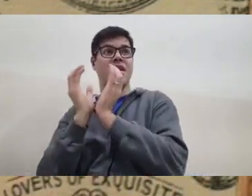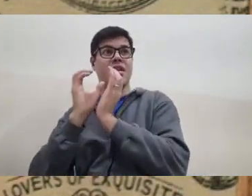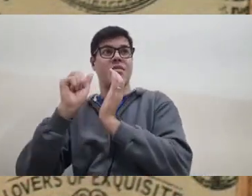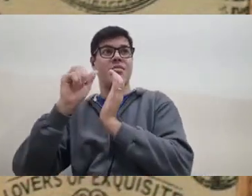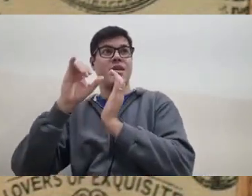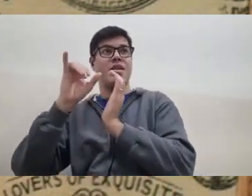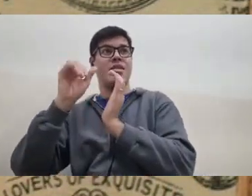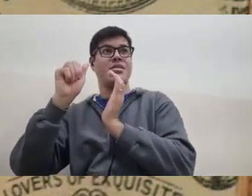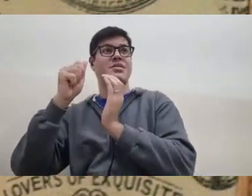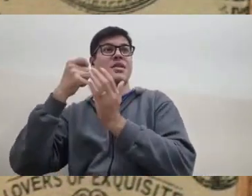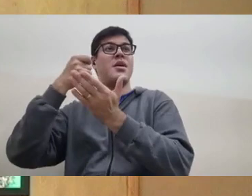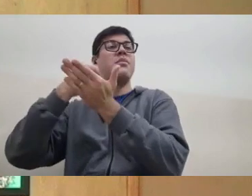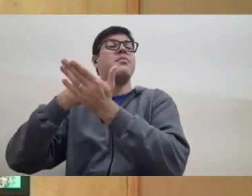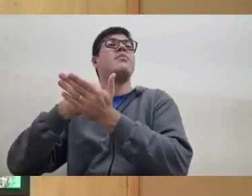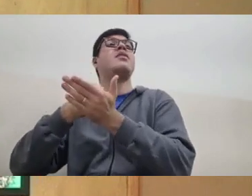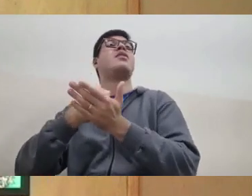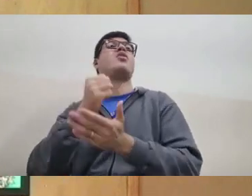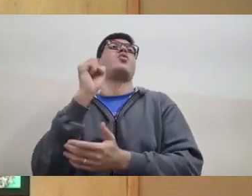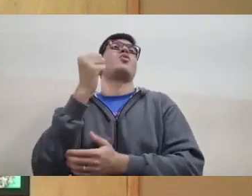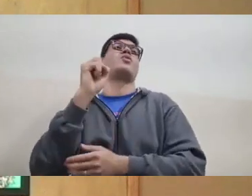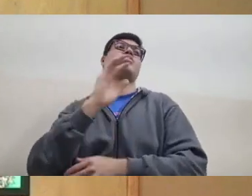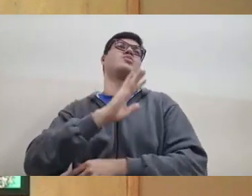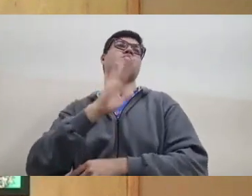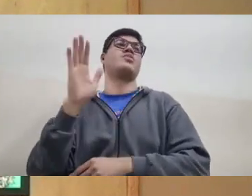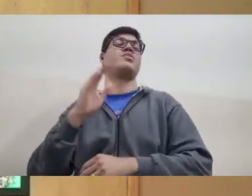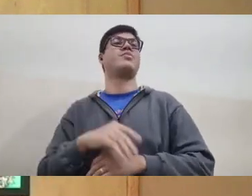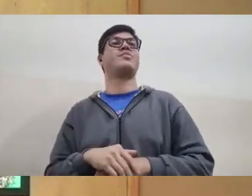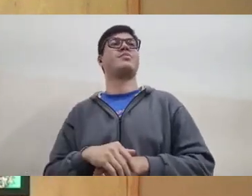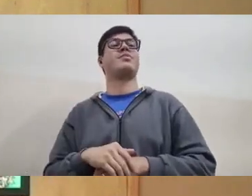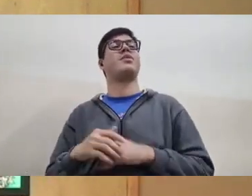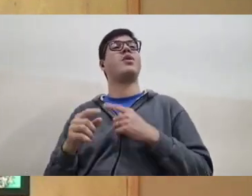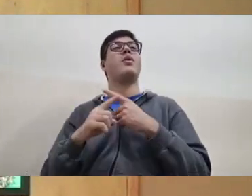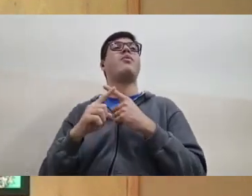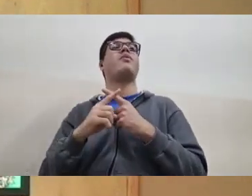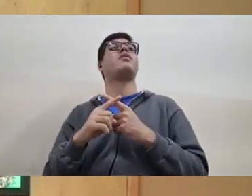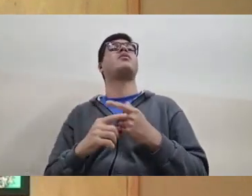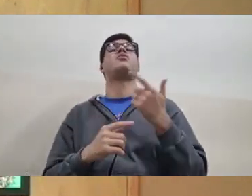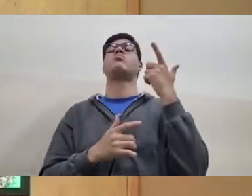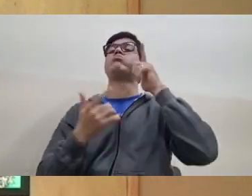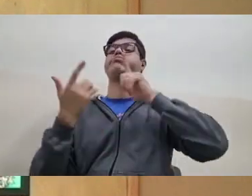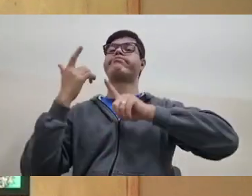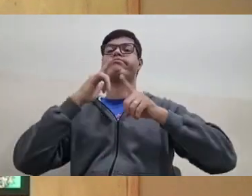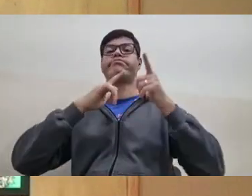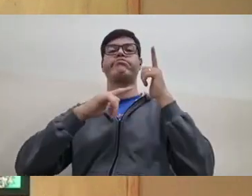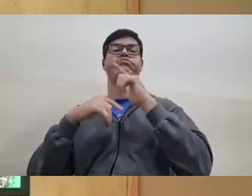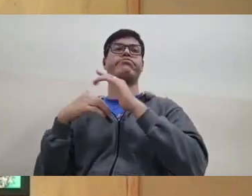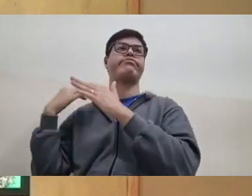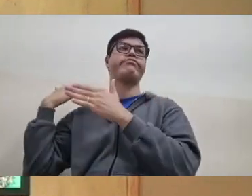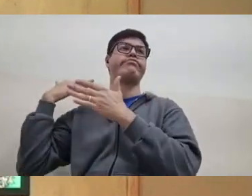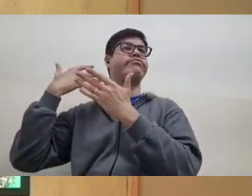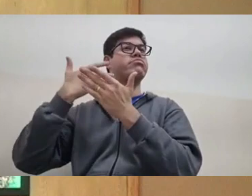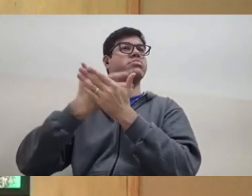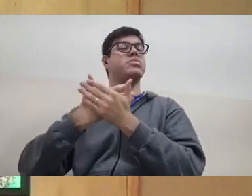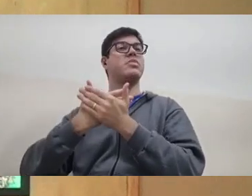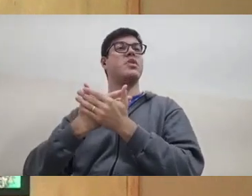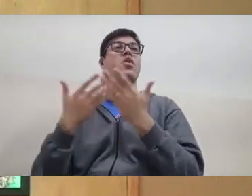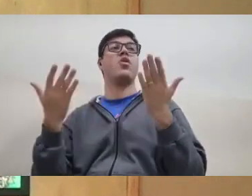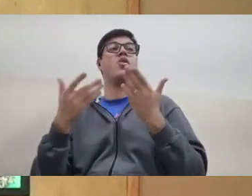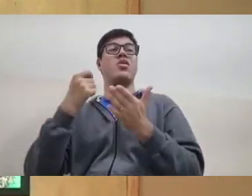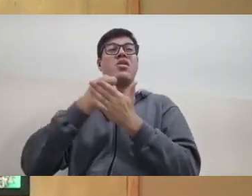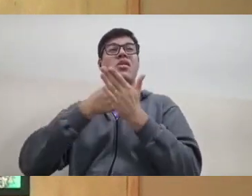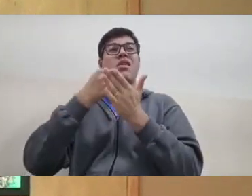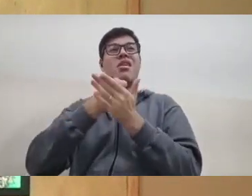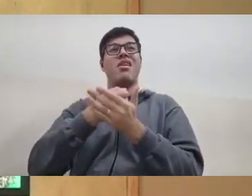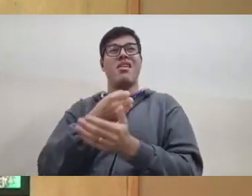muitas vantagens que a gente correu muito risco para conseguir essas coisas por exemplo eu sou obrigado a